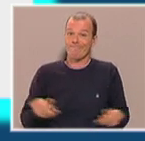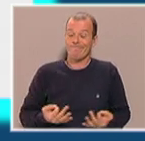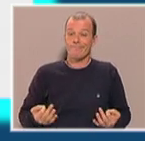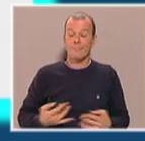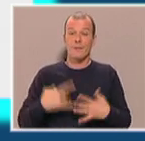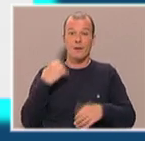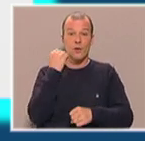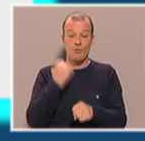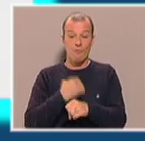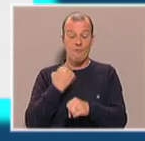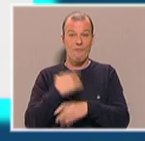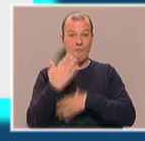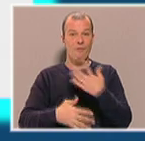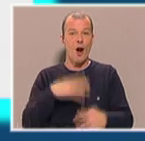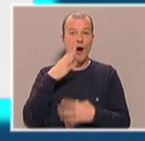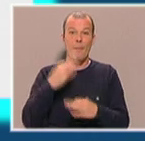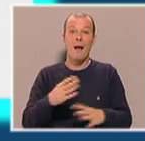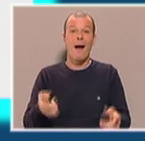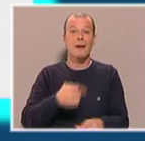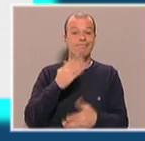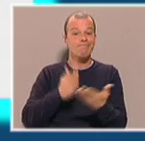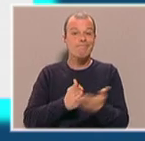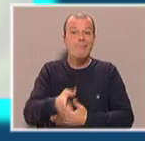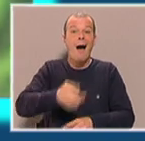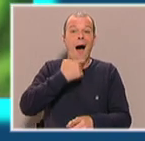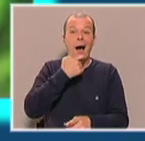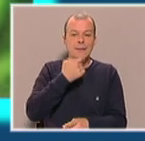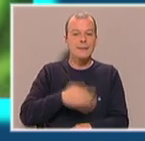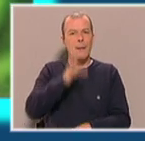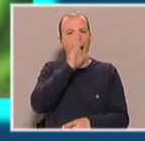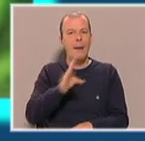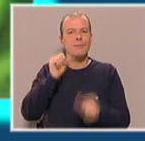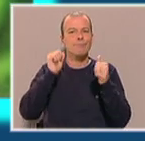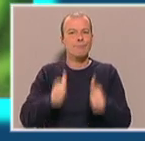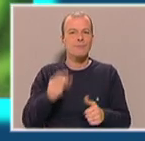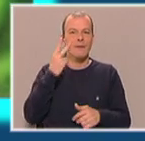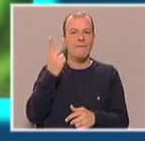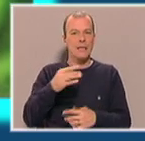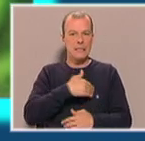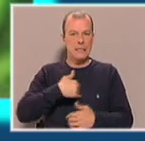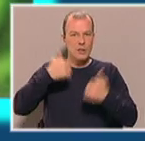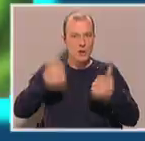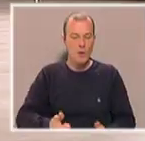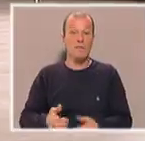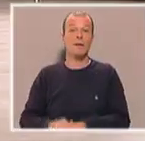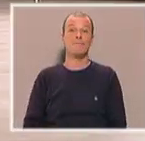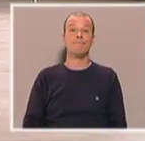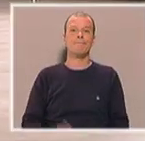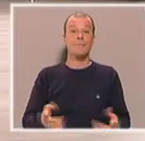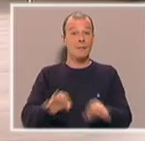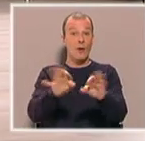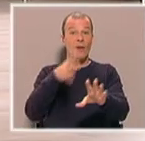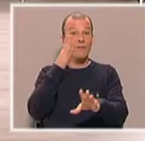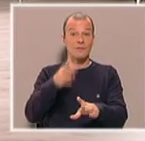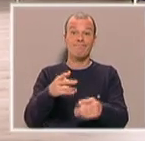e normal funcionamento depende da prática de hábitos de vida saudáveis. Bom, então como acabaram de ver